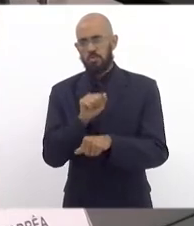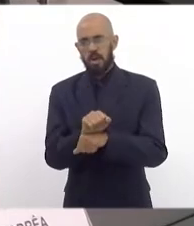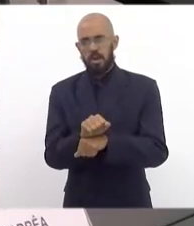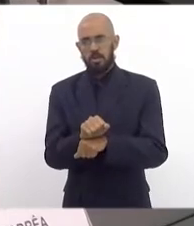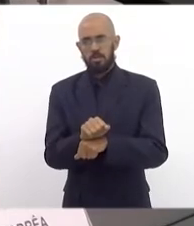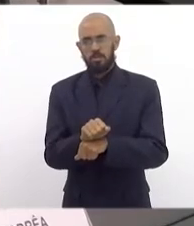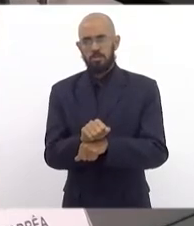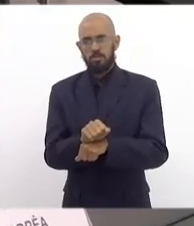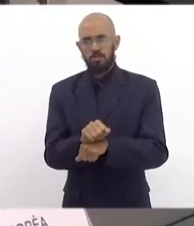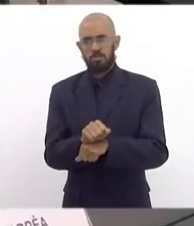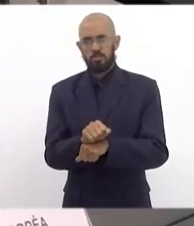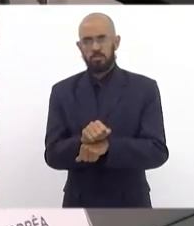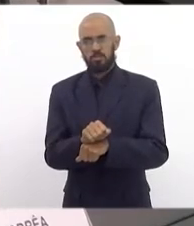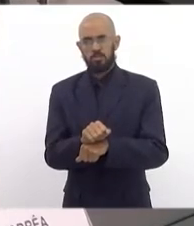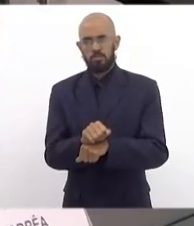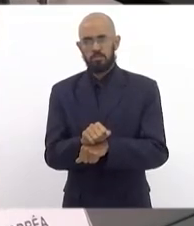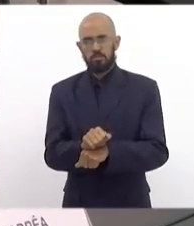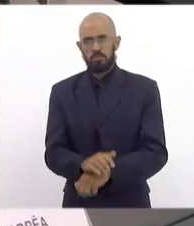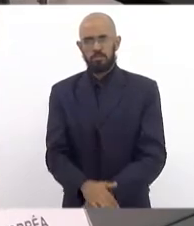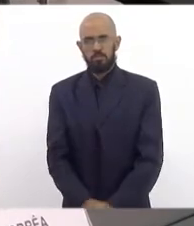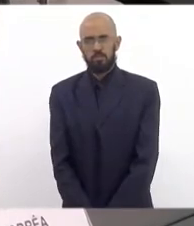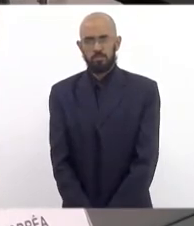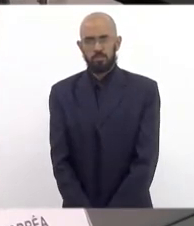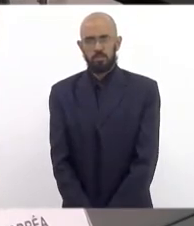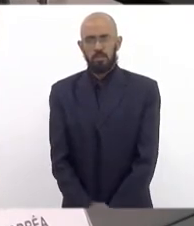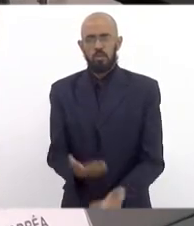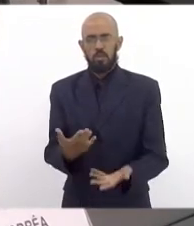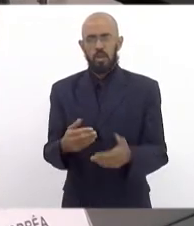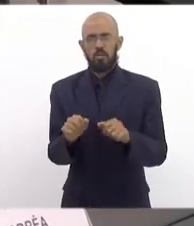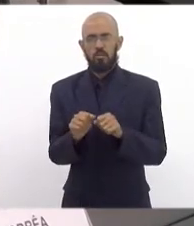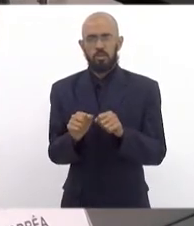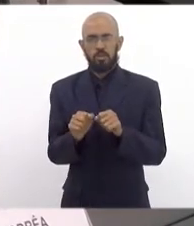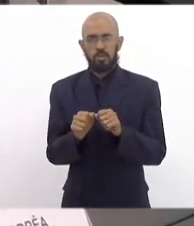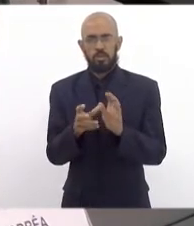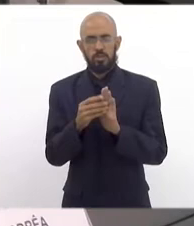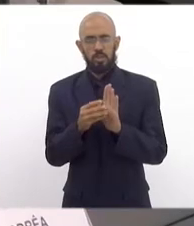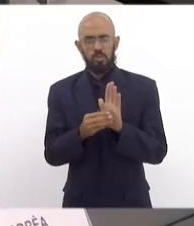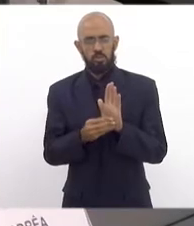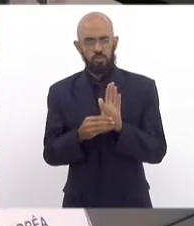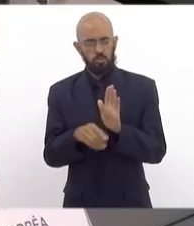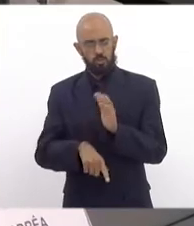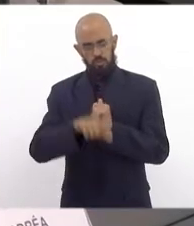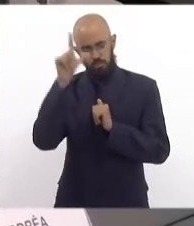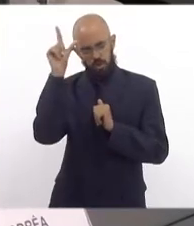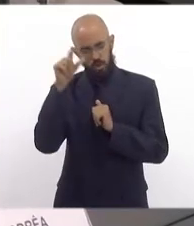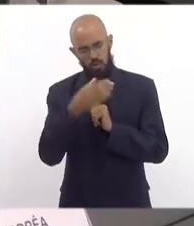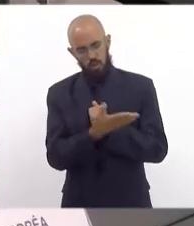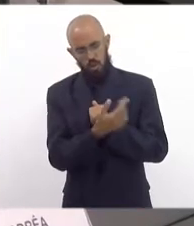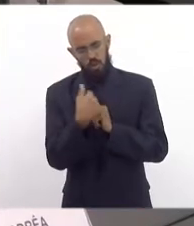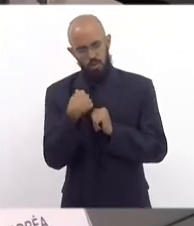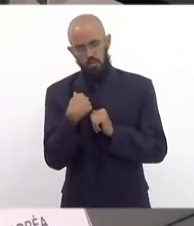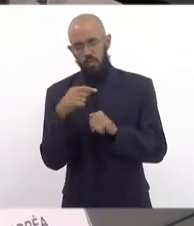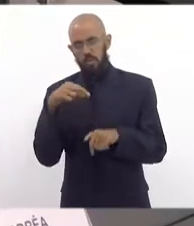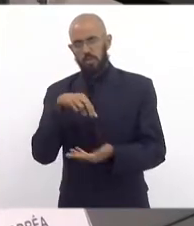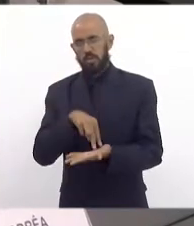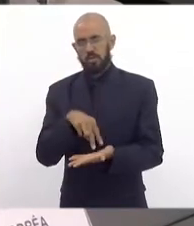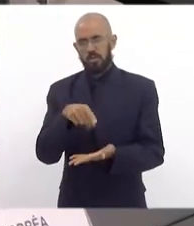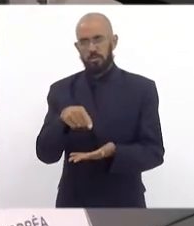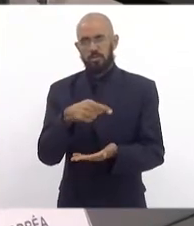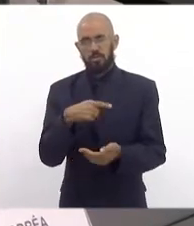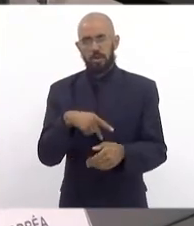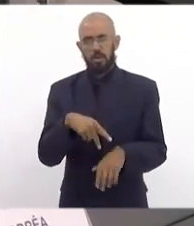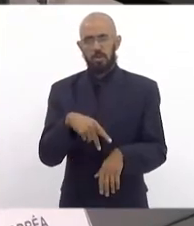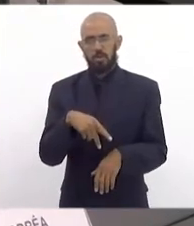né Então queria fazer eu queria fazer esses registros deputados estou aqui para colocar a patuleia